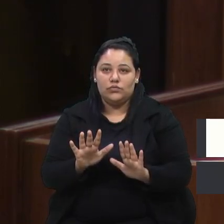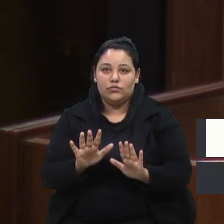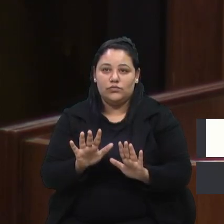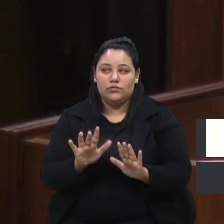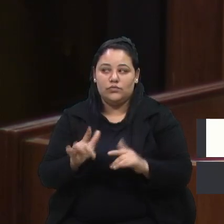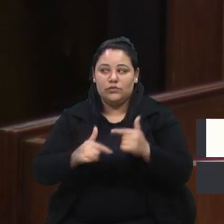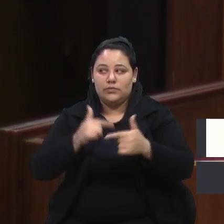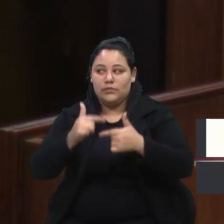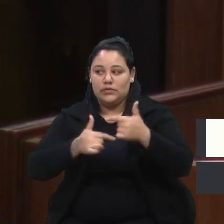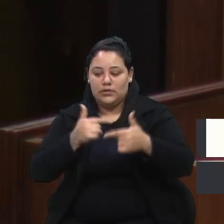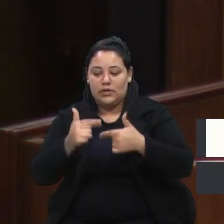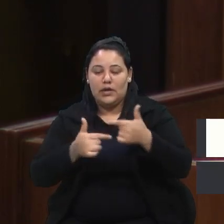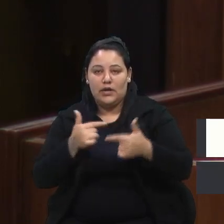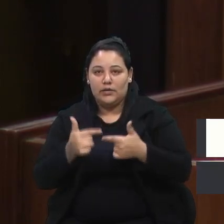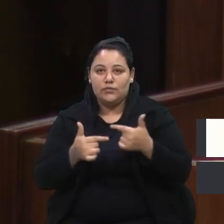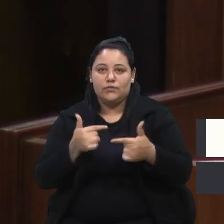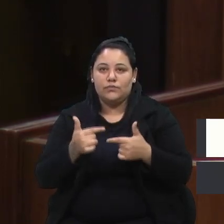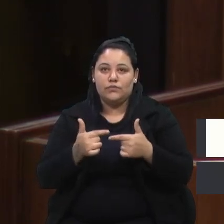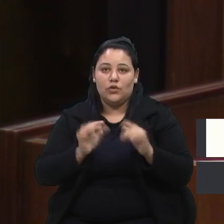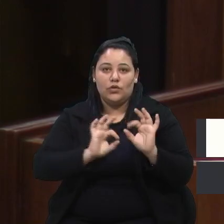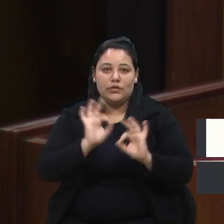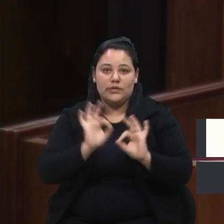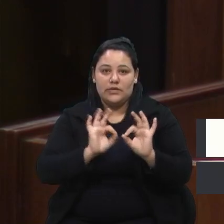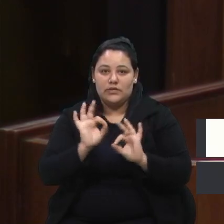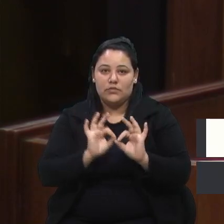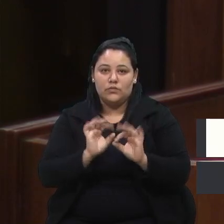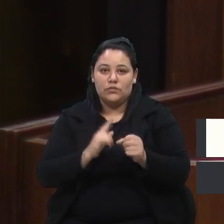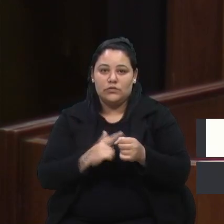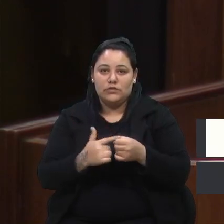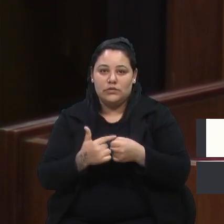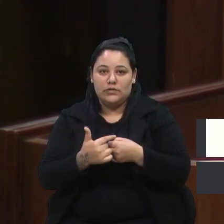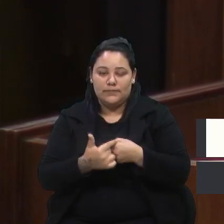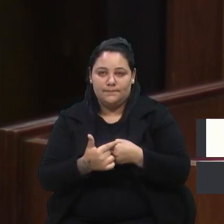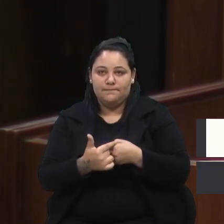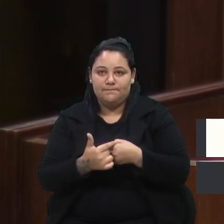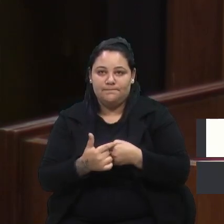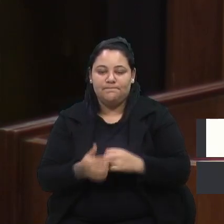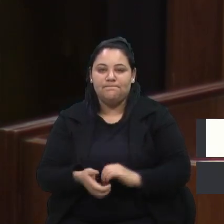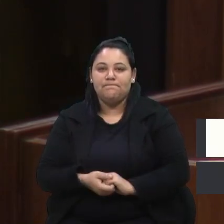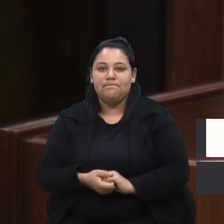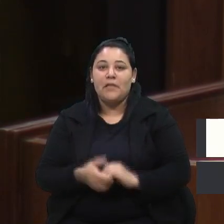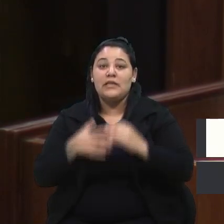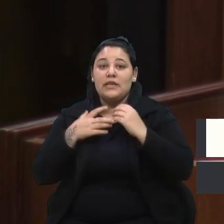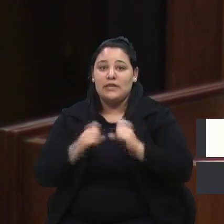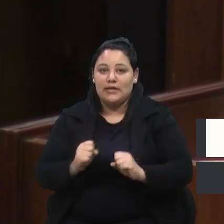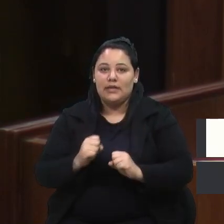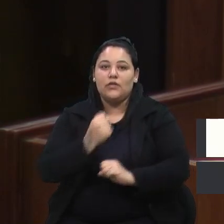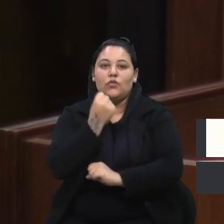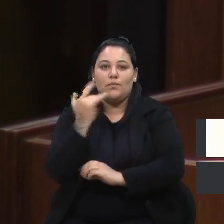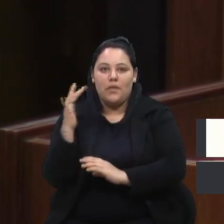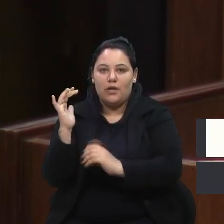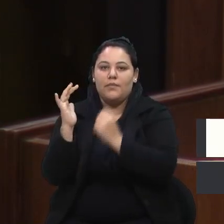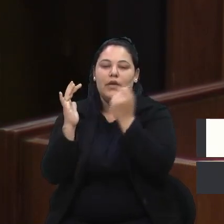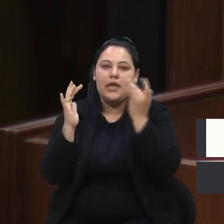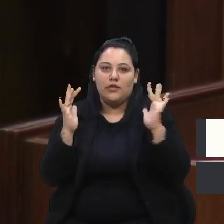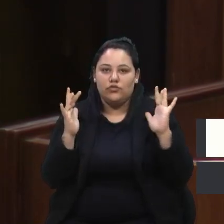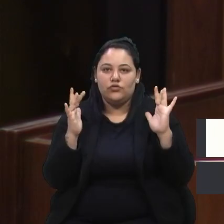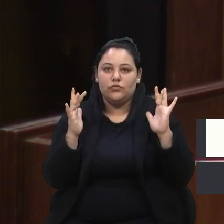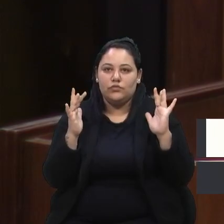sinalização, trabalharam muito por nossa cidade. A Secretaria do Meio Ambiente, do